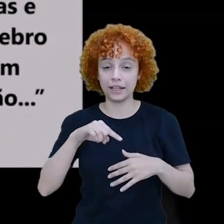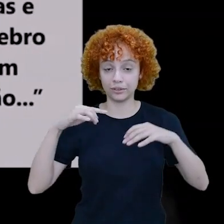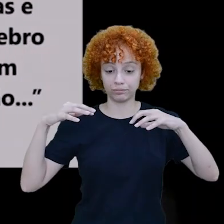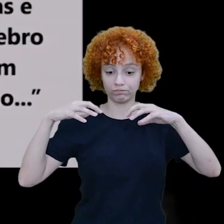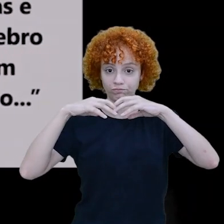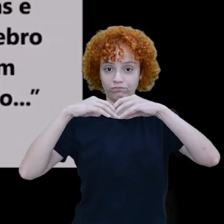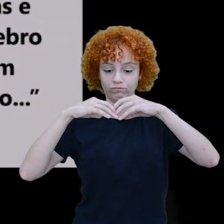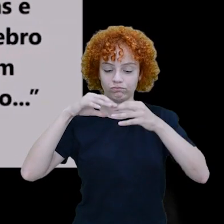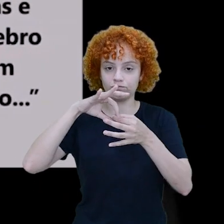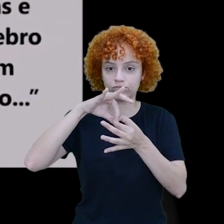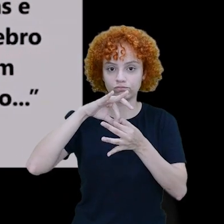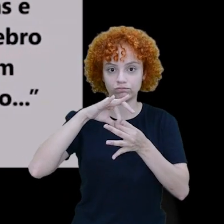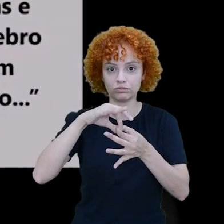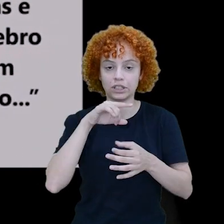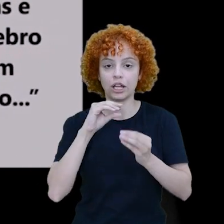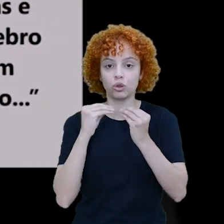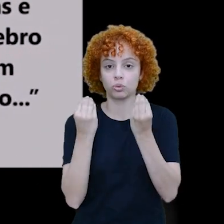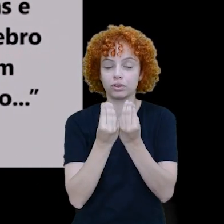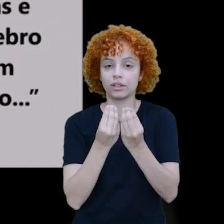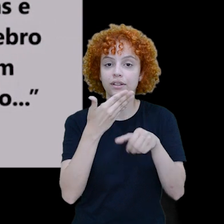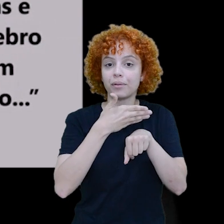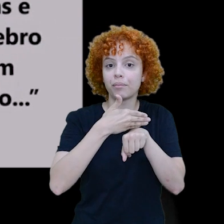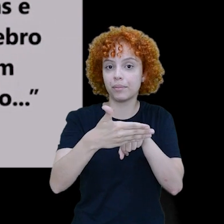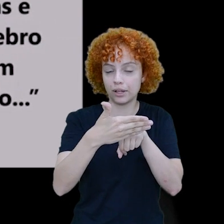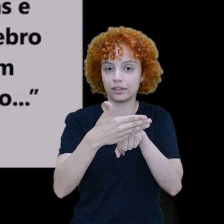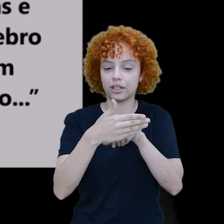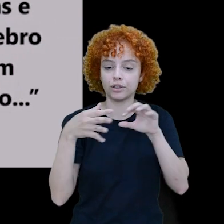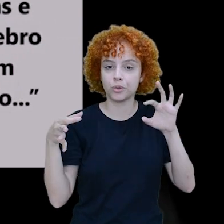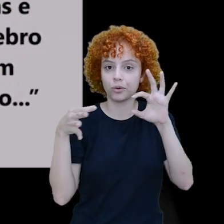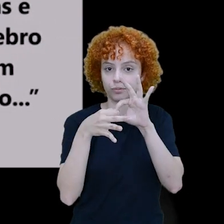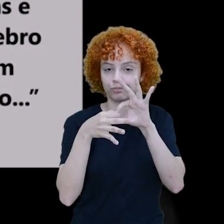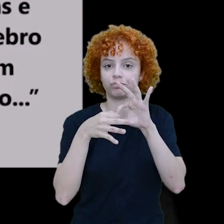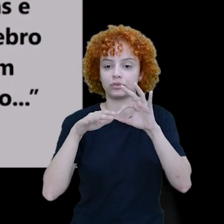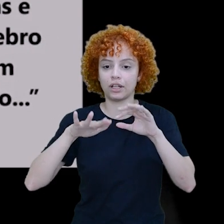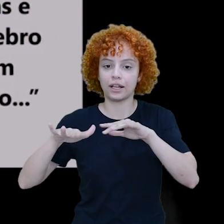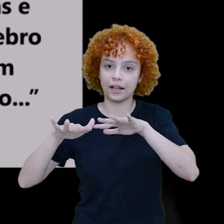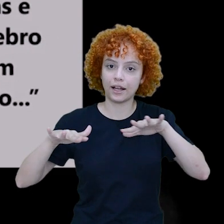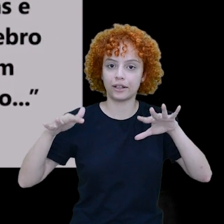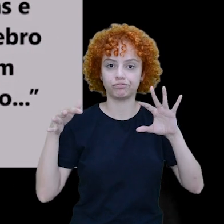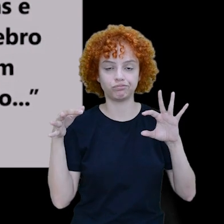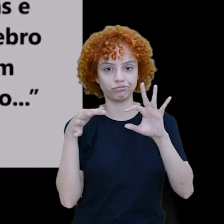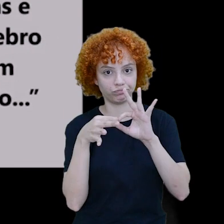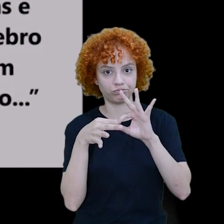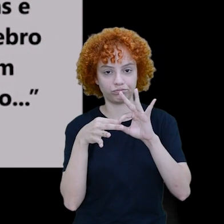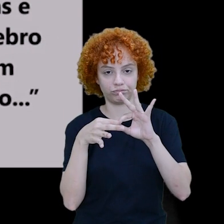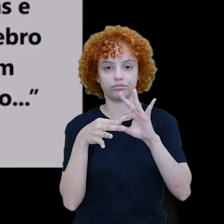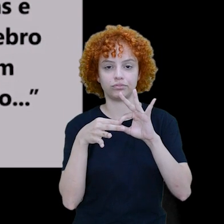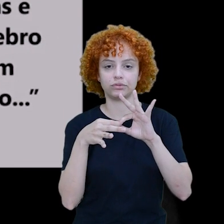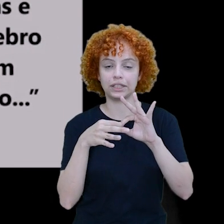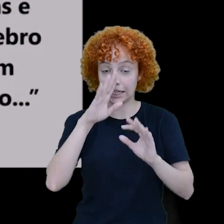explica que esse enorme feixe faz parte da substância branca que conecta especificamente